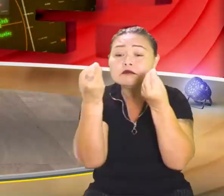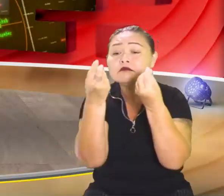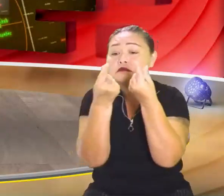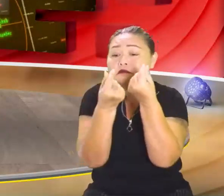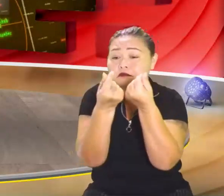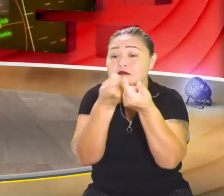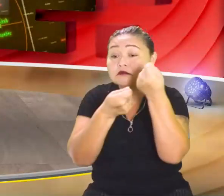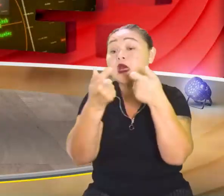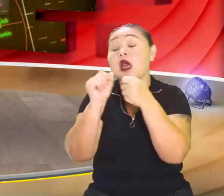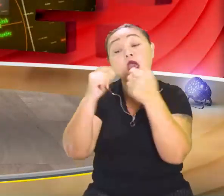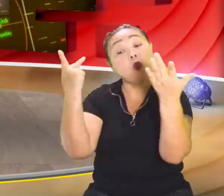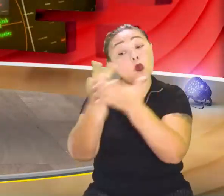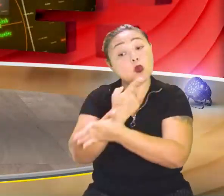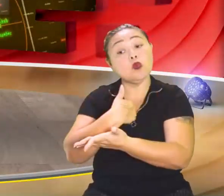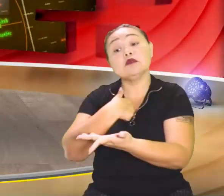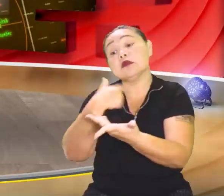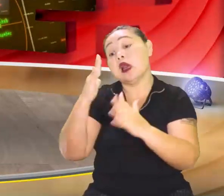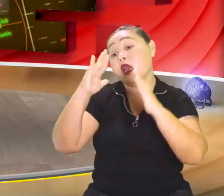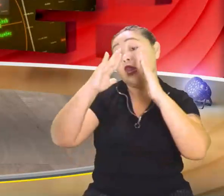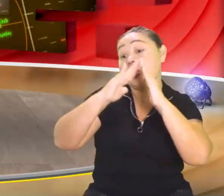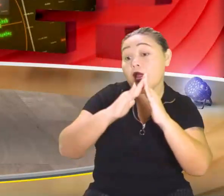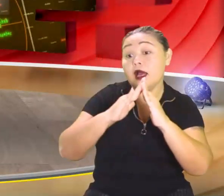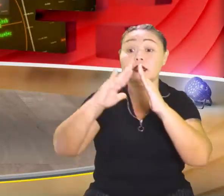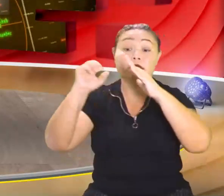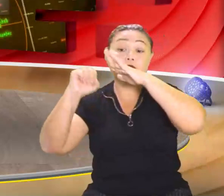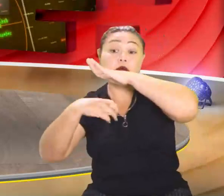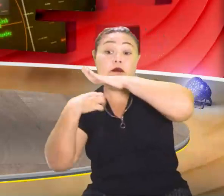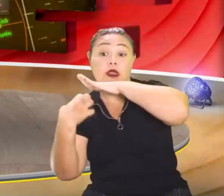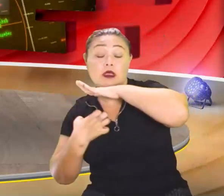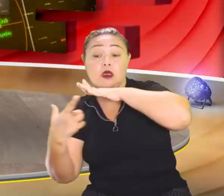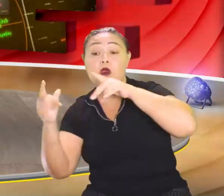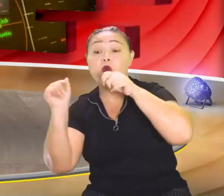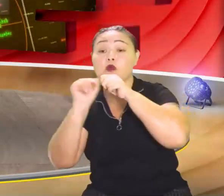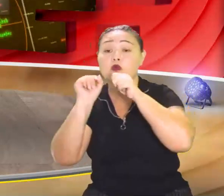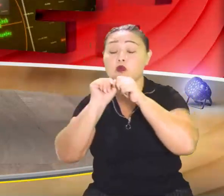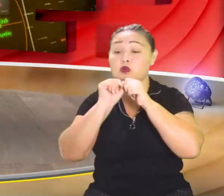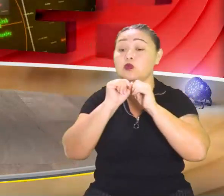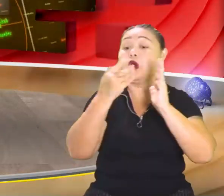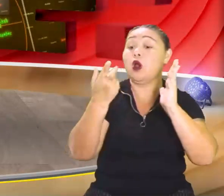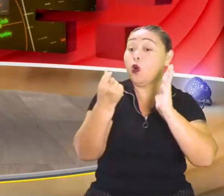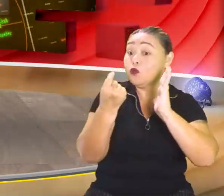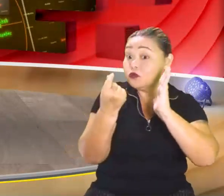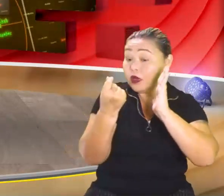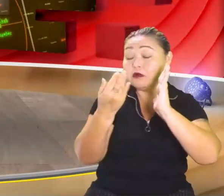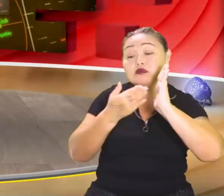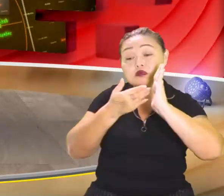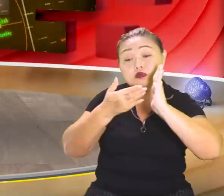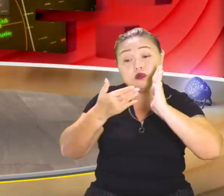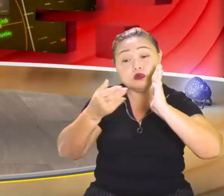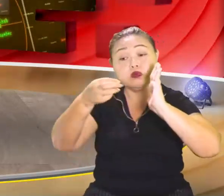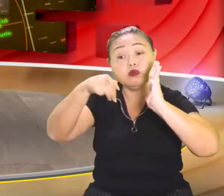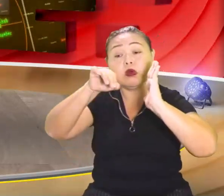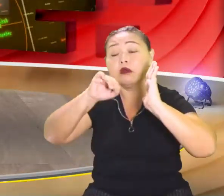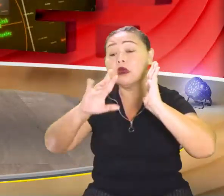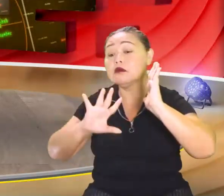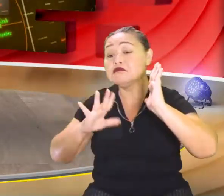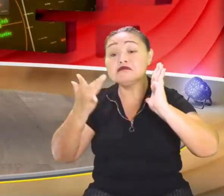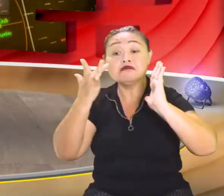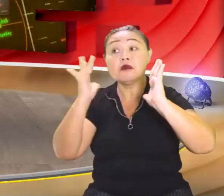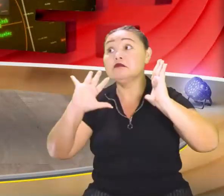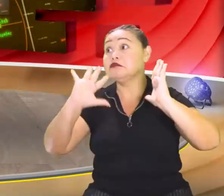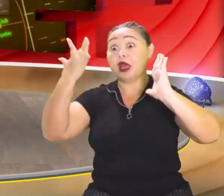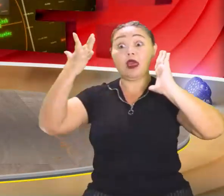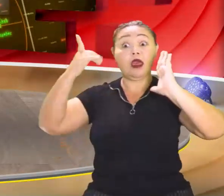né? É mais ou menos isso que acontece, né? Em casa, nas empresas, nós calculamos um valor modular do nosso rendimento e por algum motivo acontece